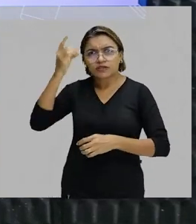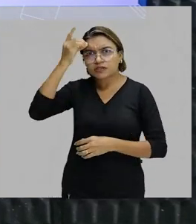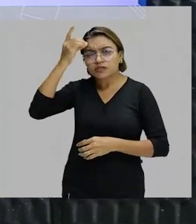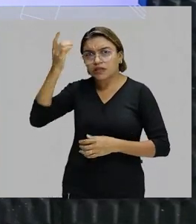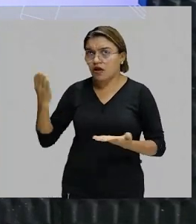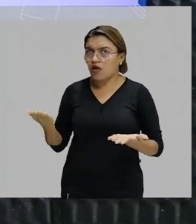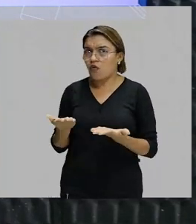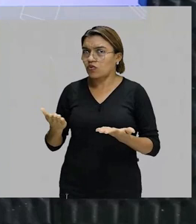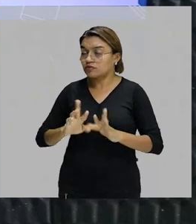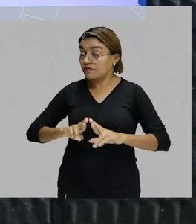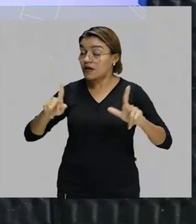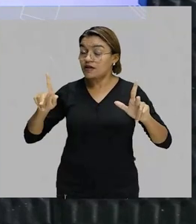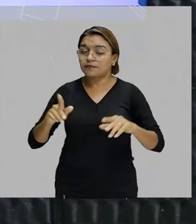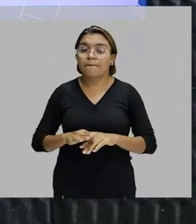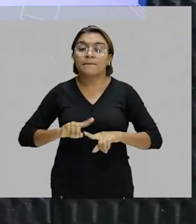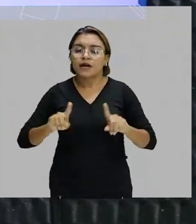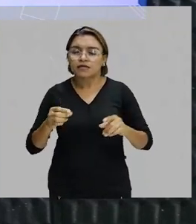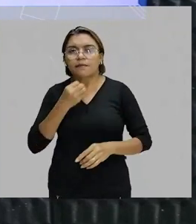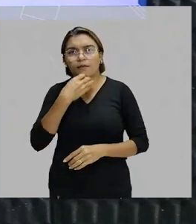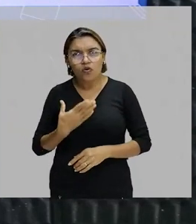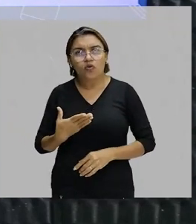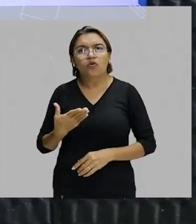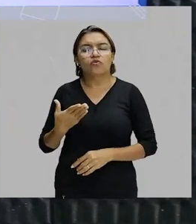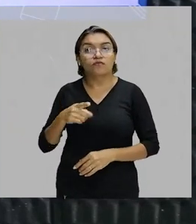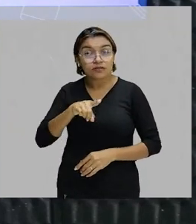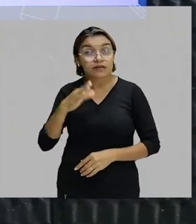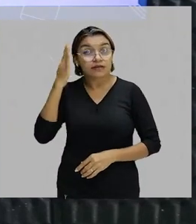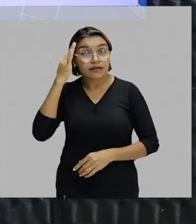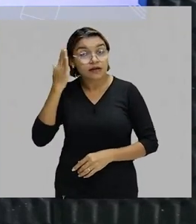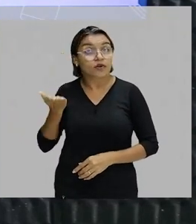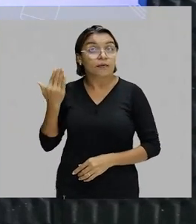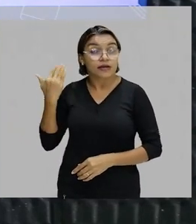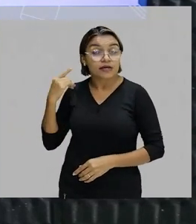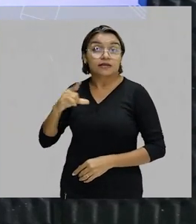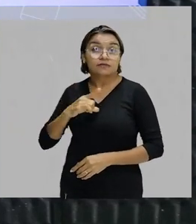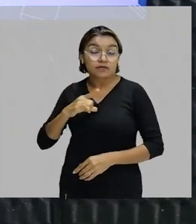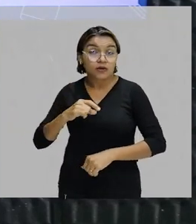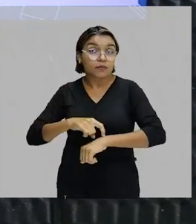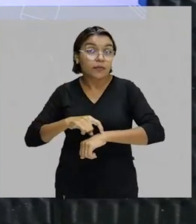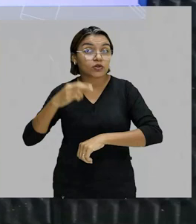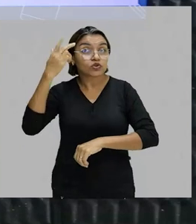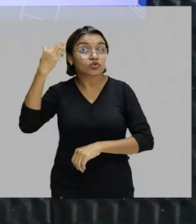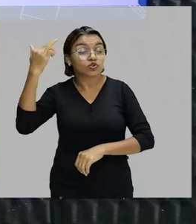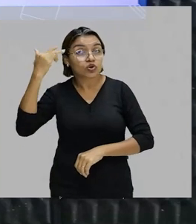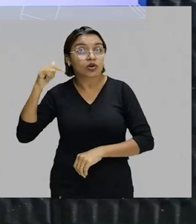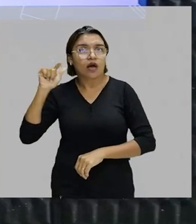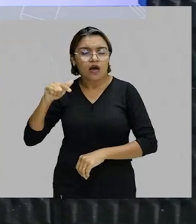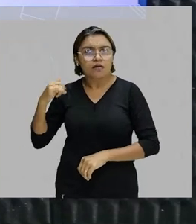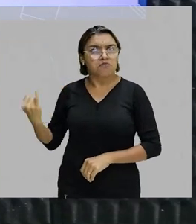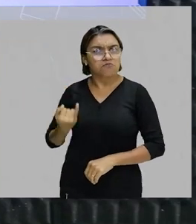gente vai ver na aula de hoje mas é bom você saber que elas existiram e que naquele momento histórico elas eram